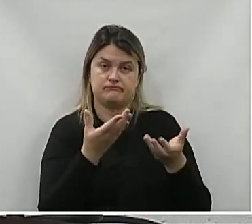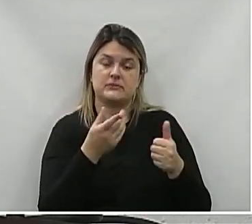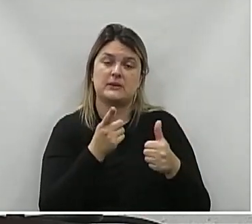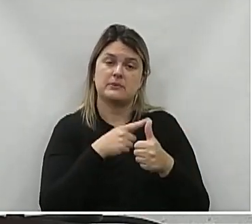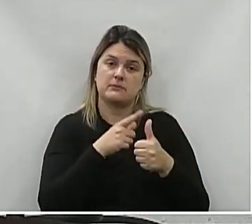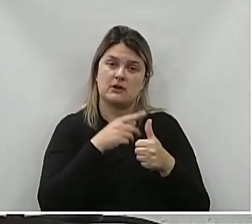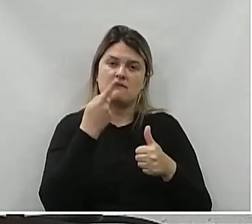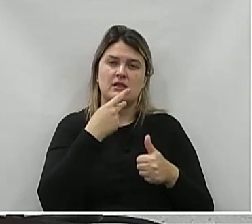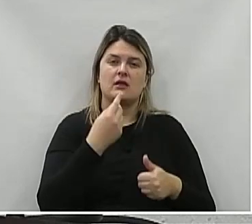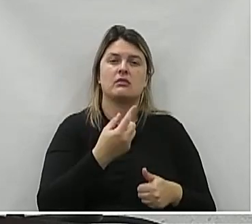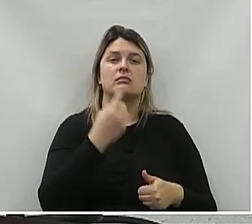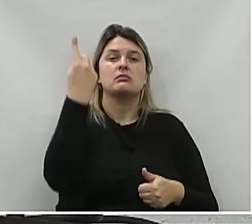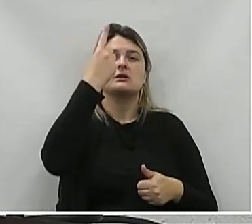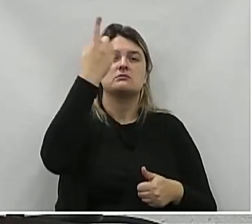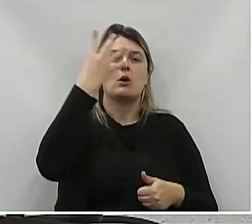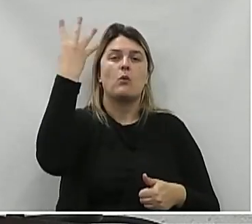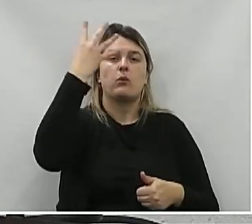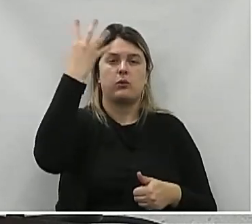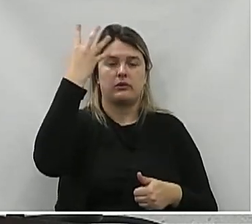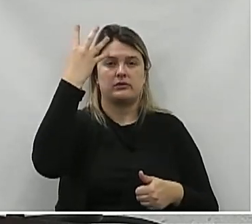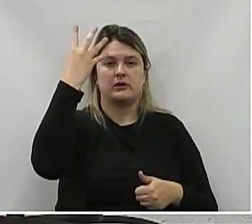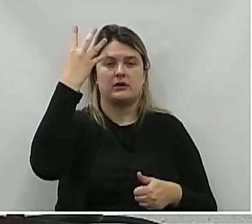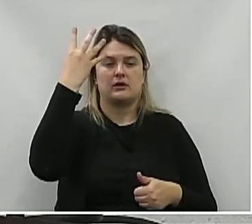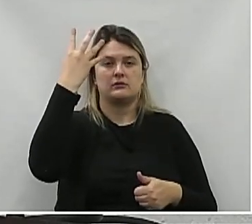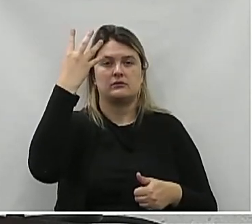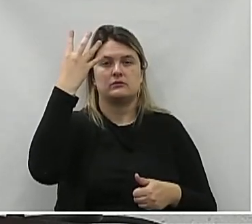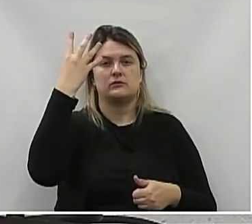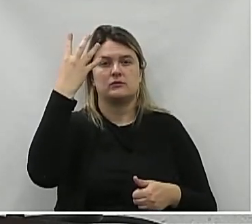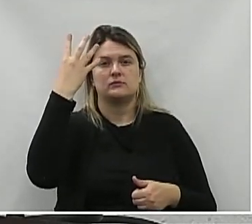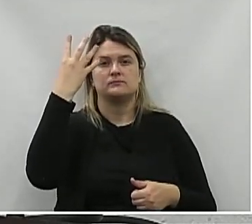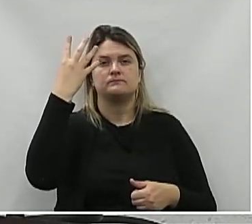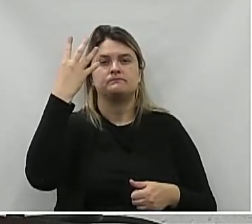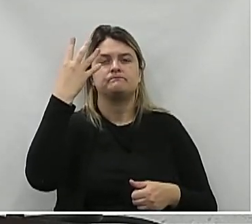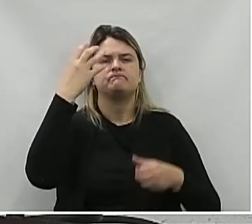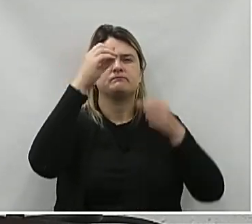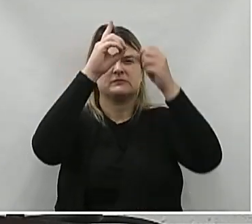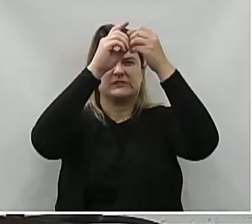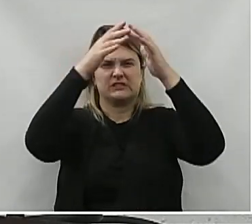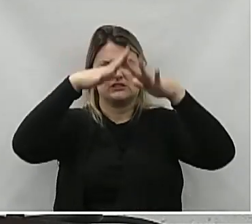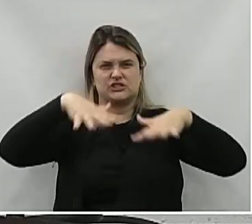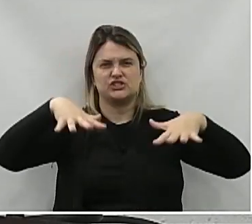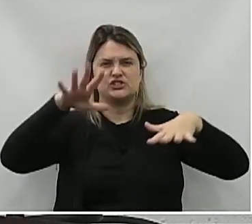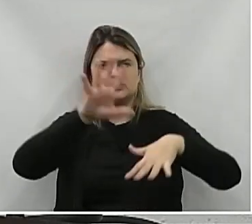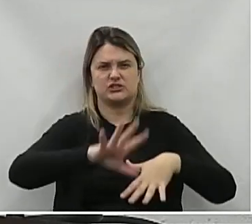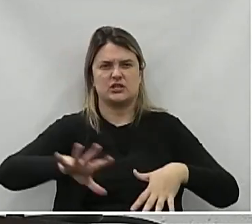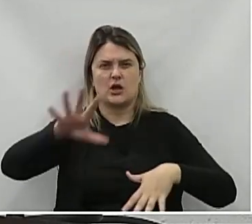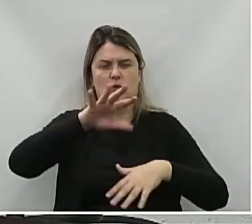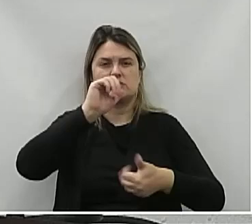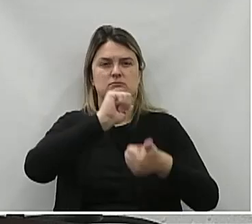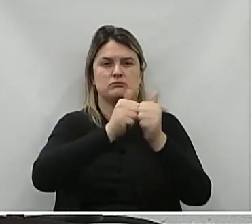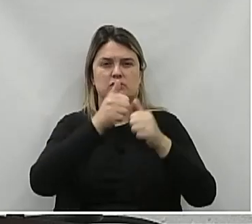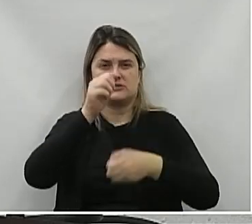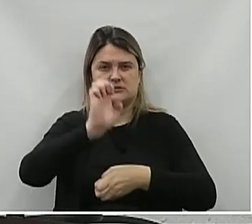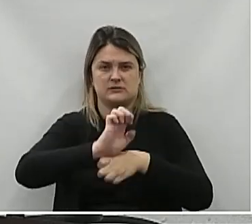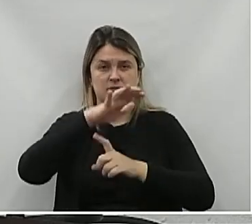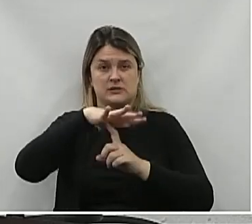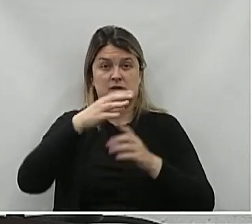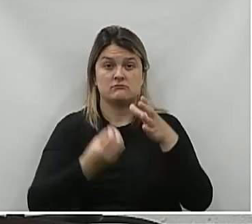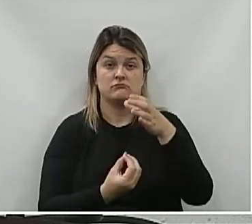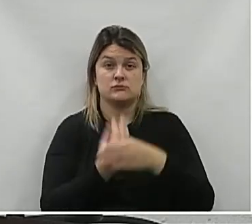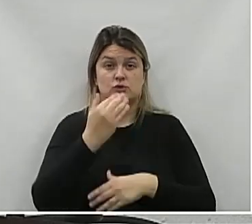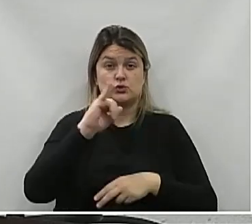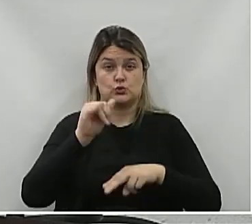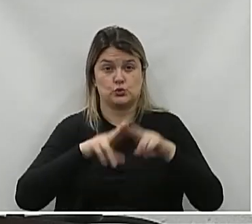da 14ª, do 14º Escritório Regional de Esportes do Paraná, criado em